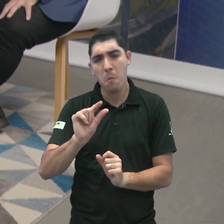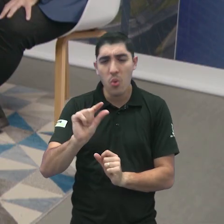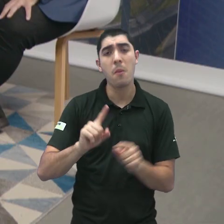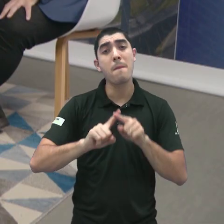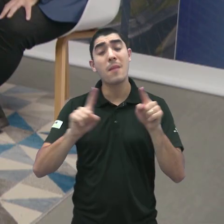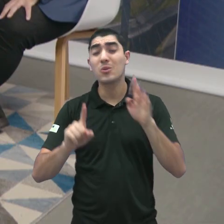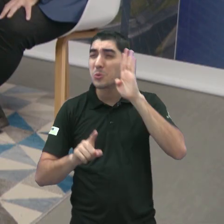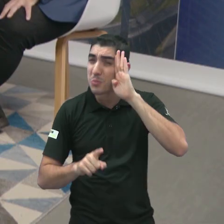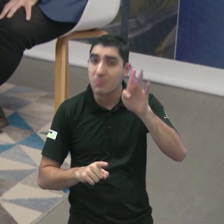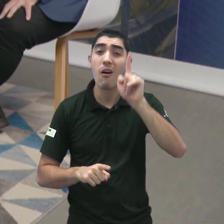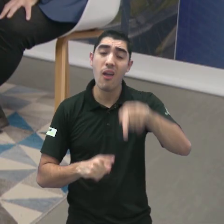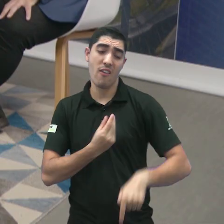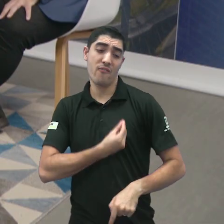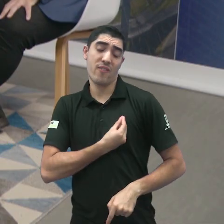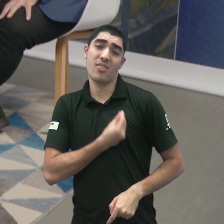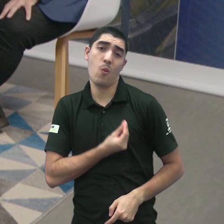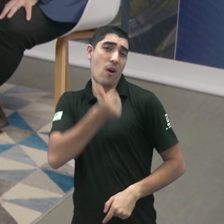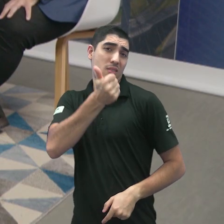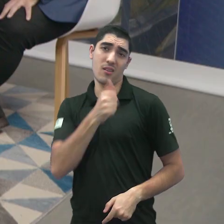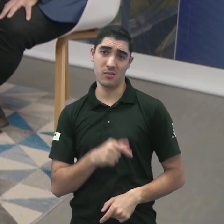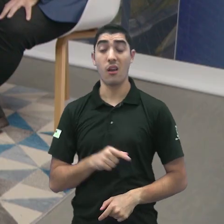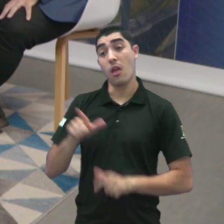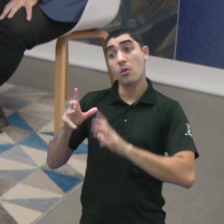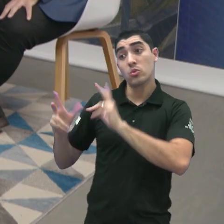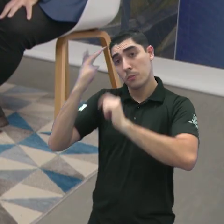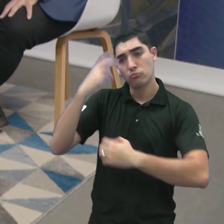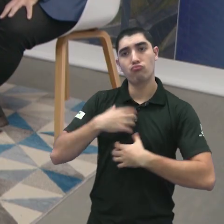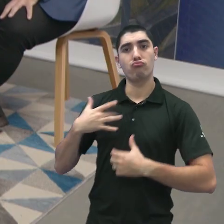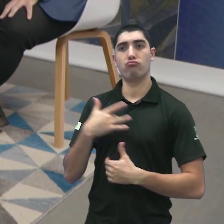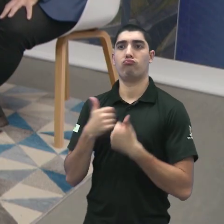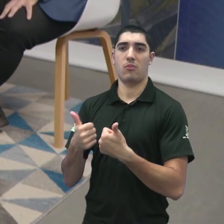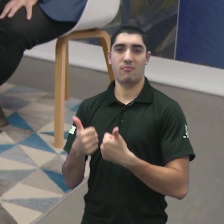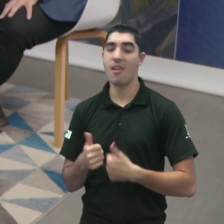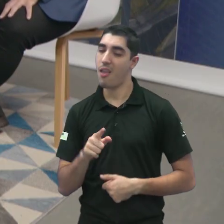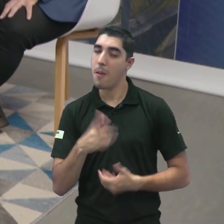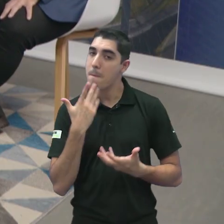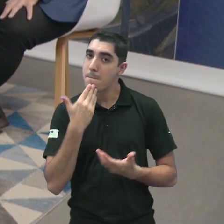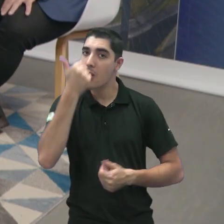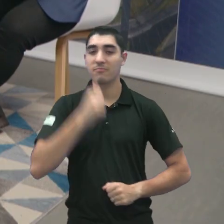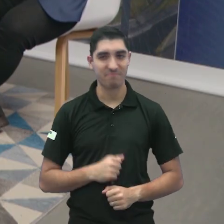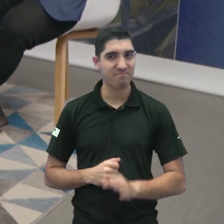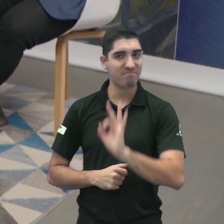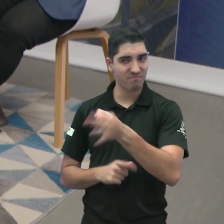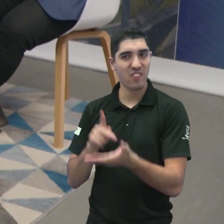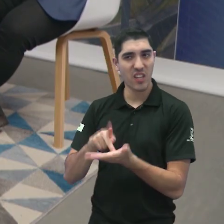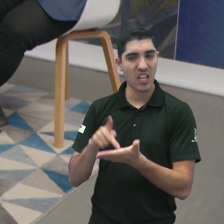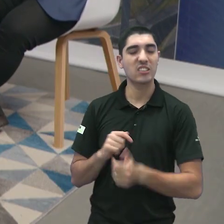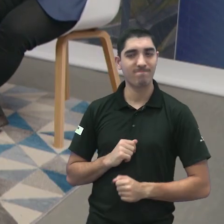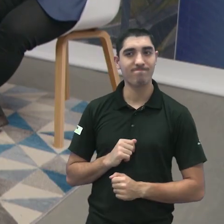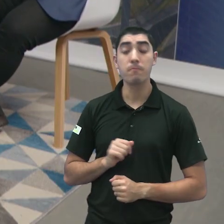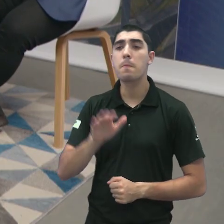ponto principal, que é a qualidade, né, de vida. O bem-estar para as pessoas, né, gente? Maravilhoso. É exatamente isso mesmo. Ô, Gino, de que